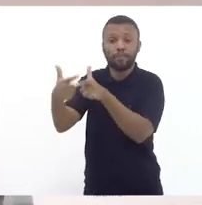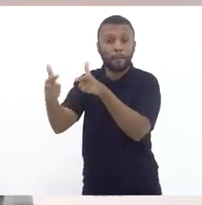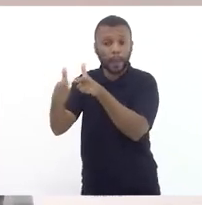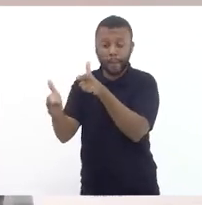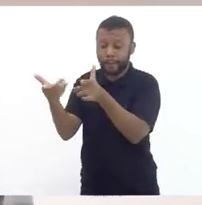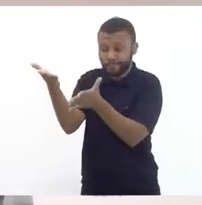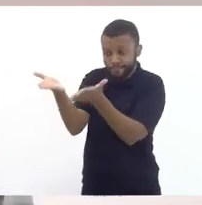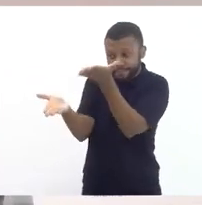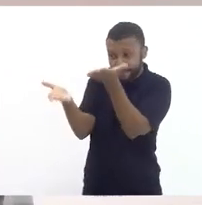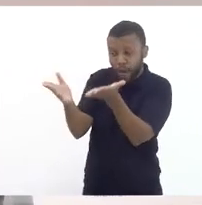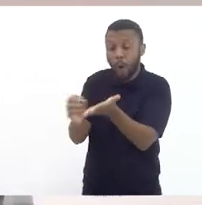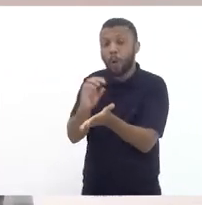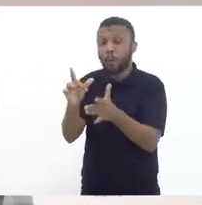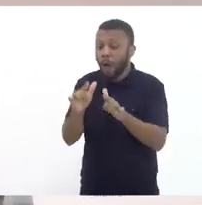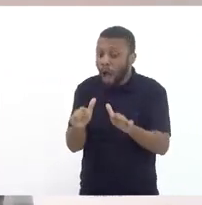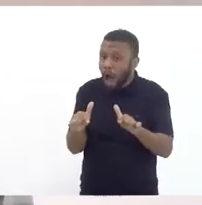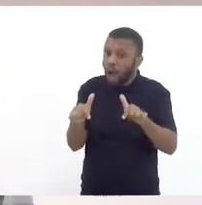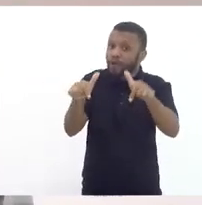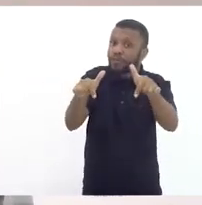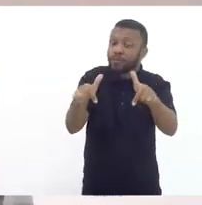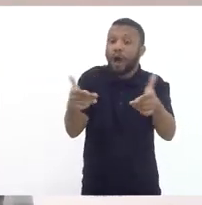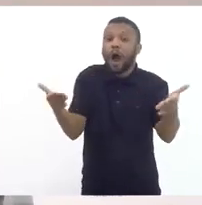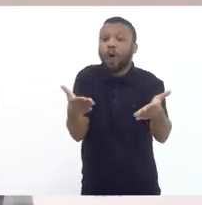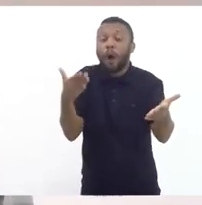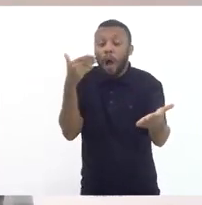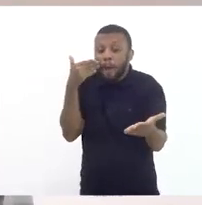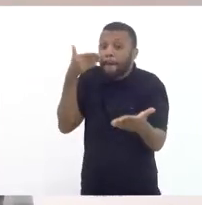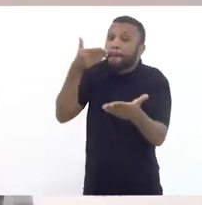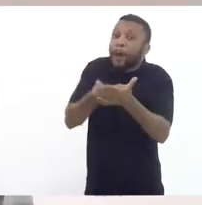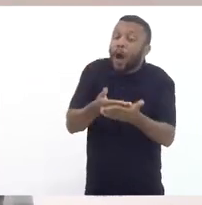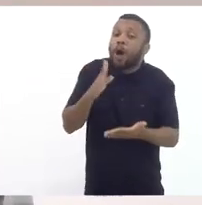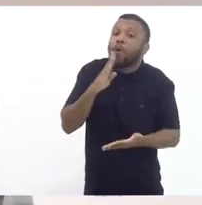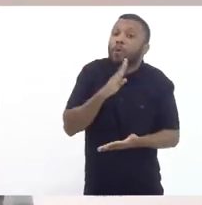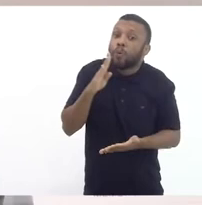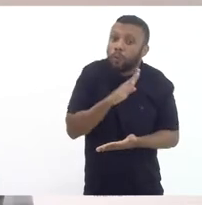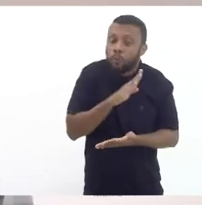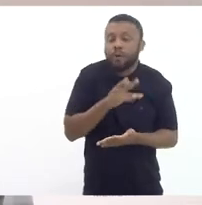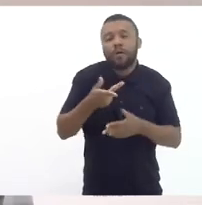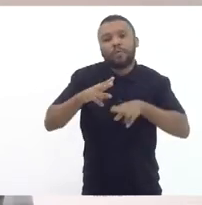está agindo agora sob o efeito